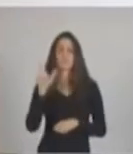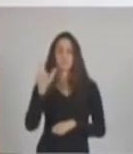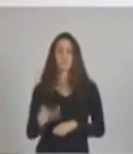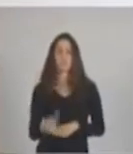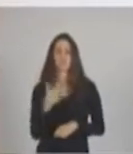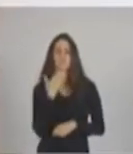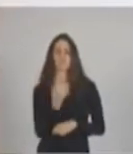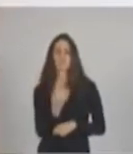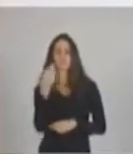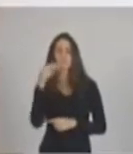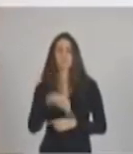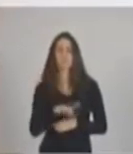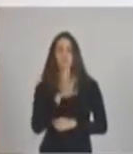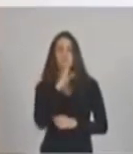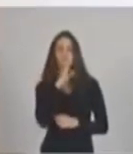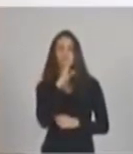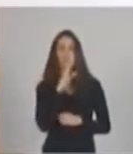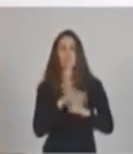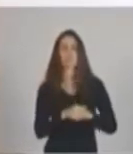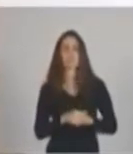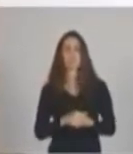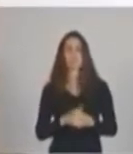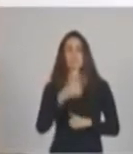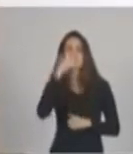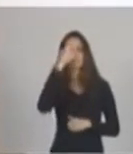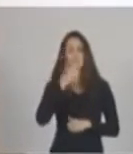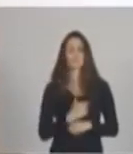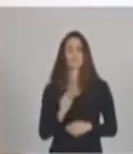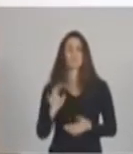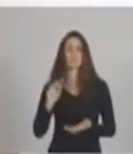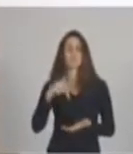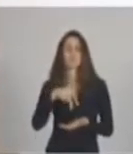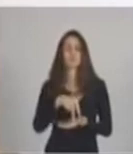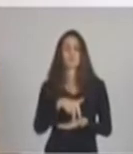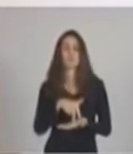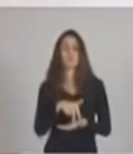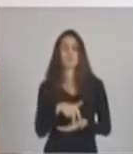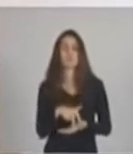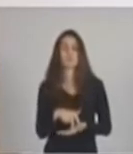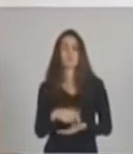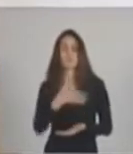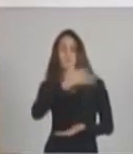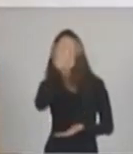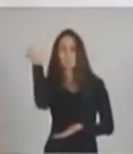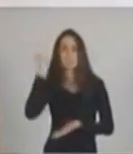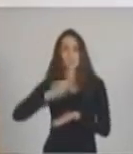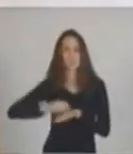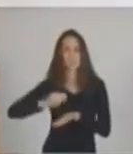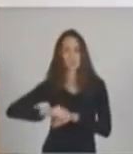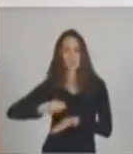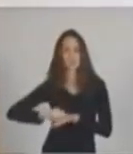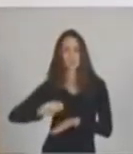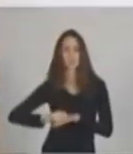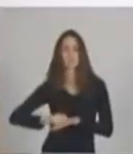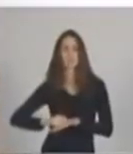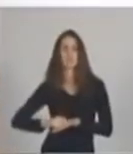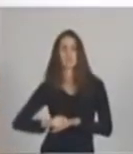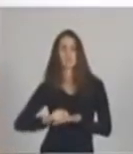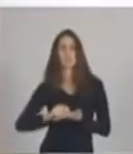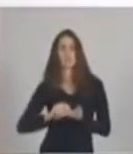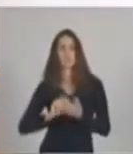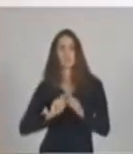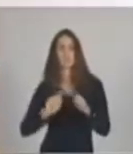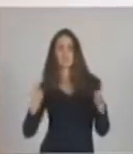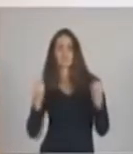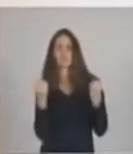peço um minuto de silêncio. E eu estou aqui, presidente, sem as minhas anotações, mas eu quero colocar, daqui a uns minutinhos eu